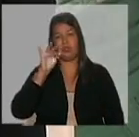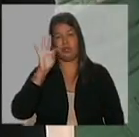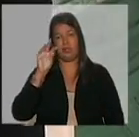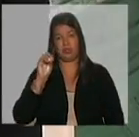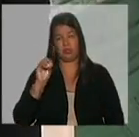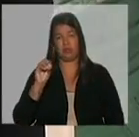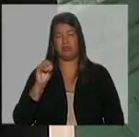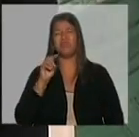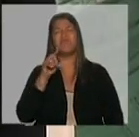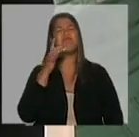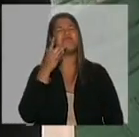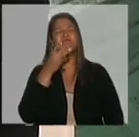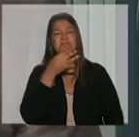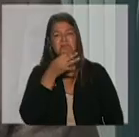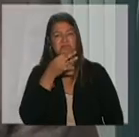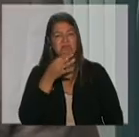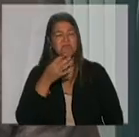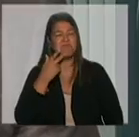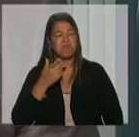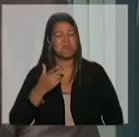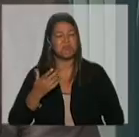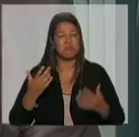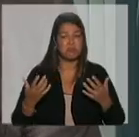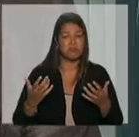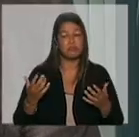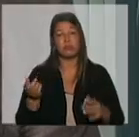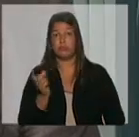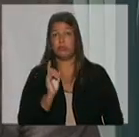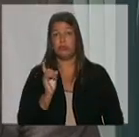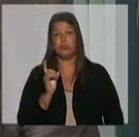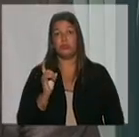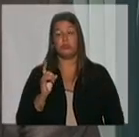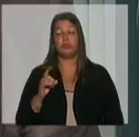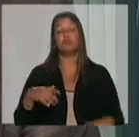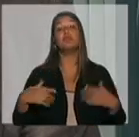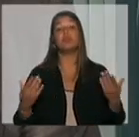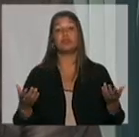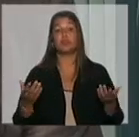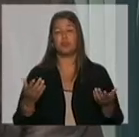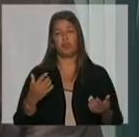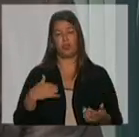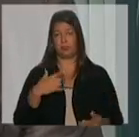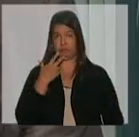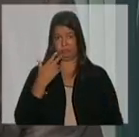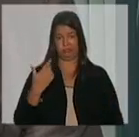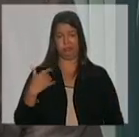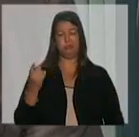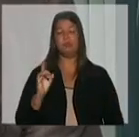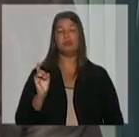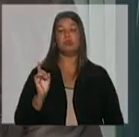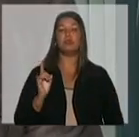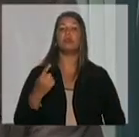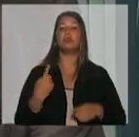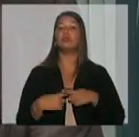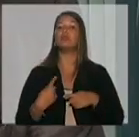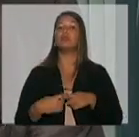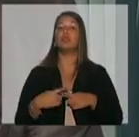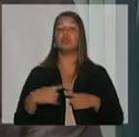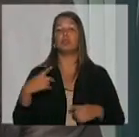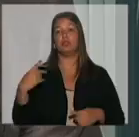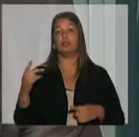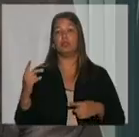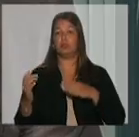Tem alguma crítica a fazer? Não tenho nenhuma crítica a fazer esse chamamento. Porque as empresas vão empregar